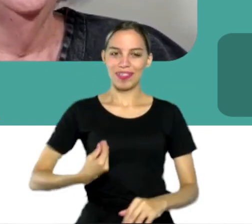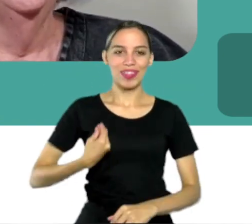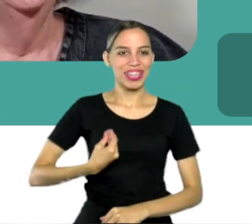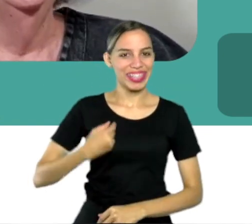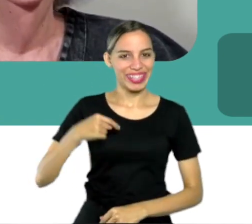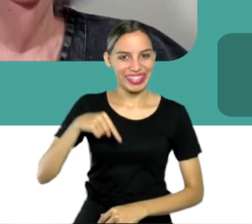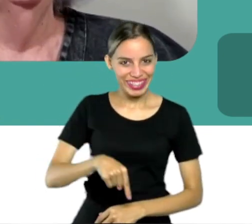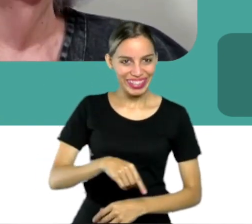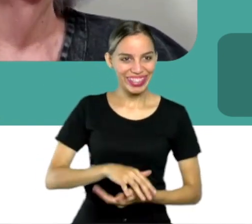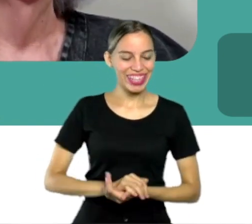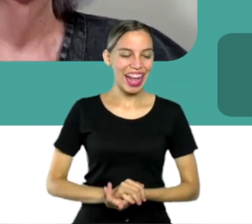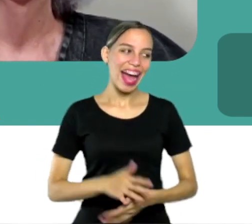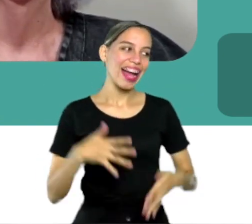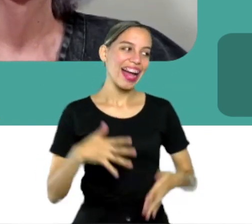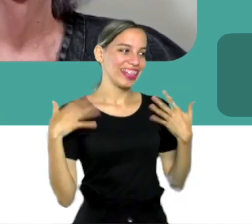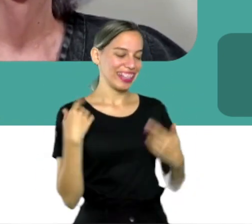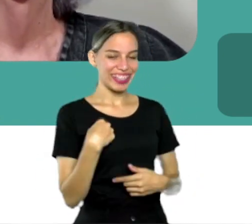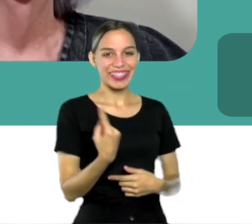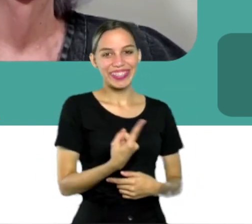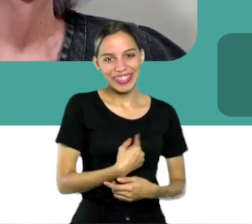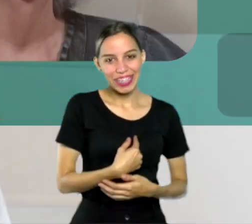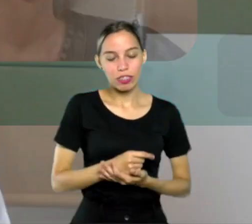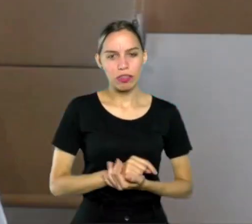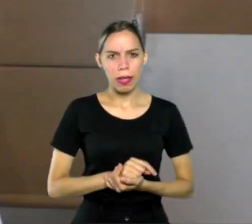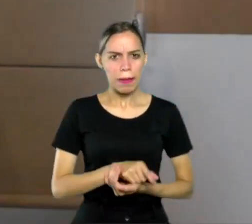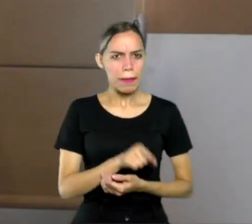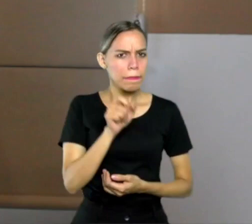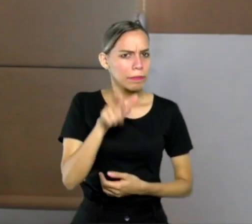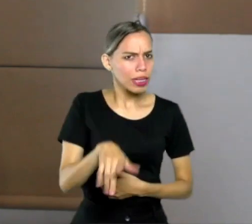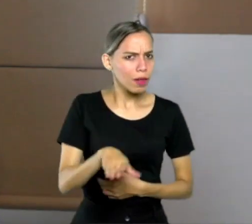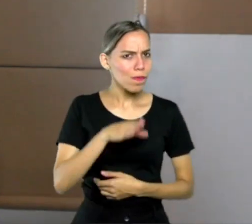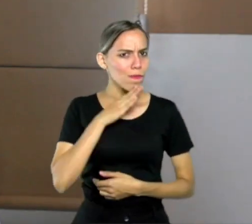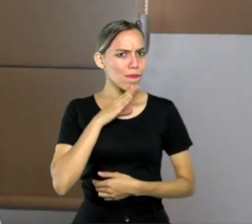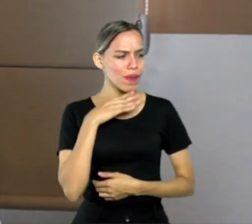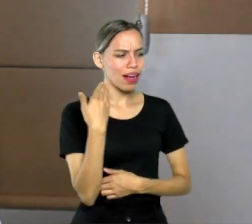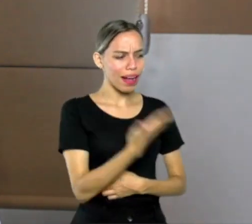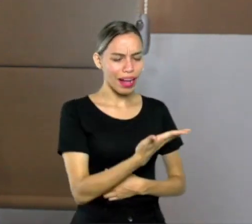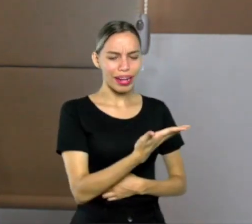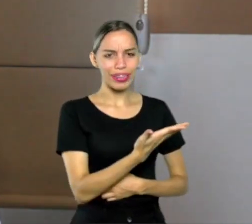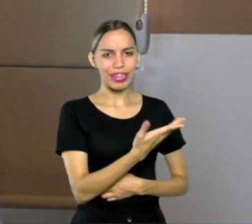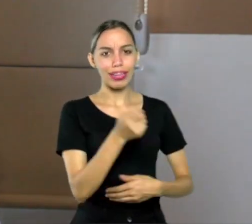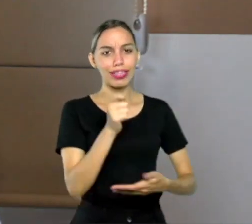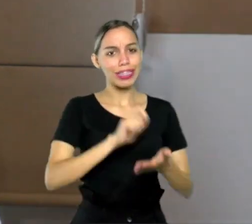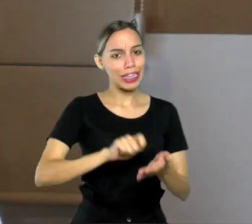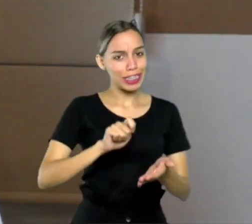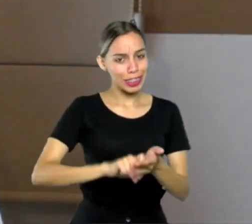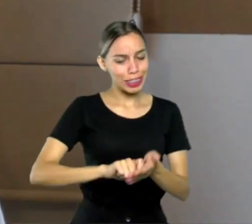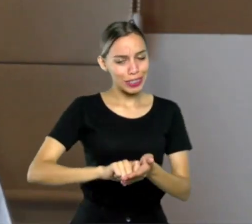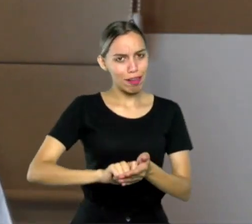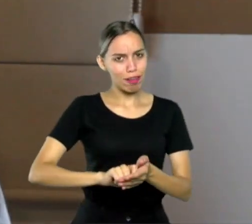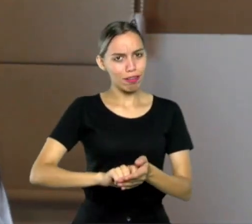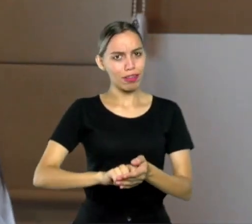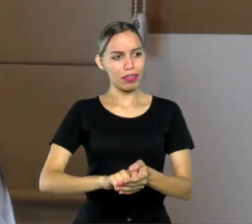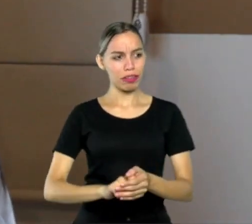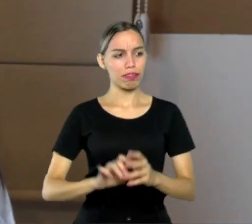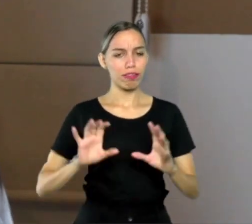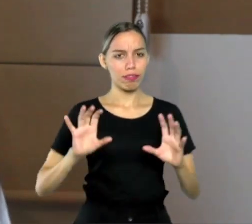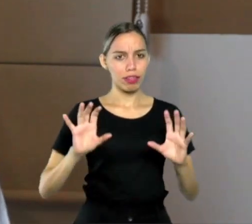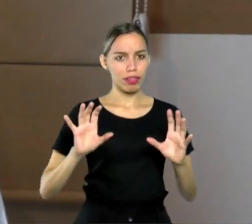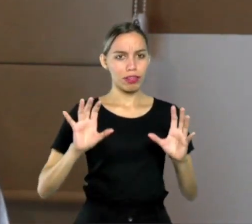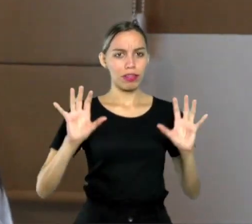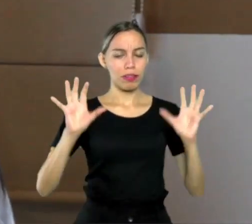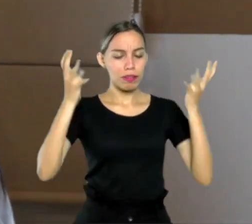Alegria nossa. A Líria, para quem não sabe ainda, é a nossa escritora homenageada do FLI Araxá,